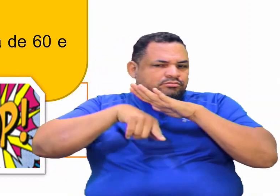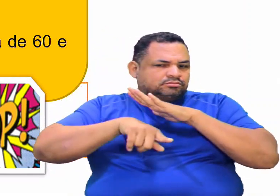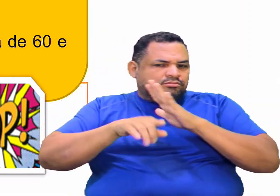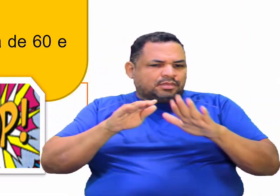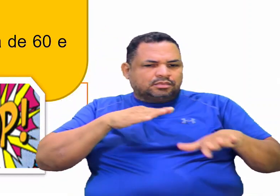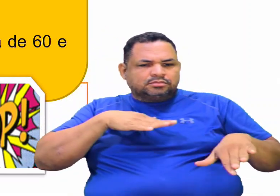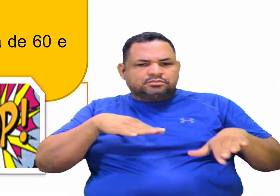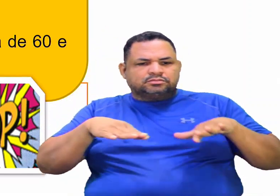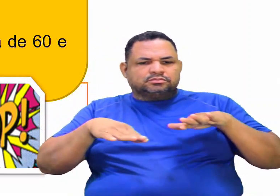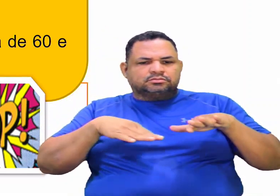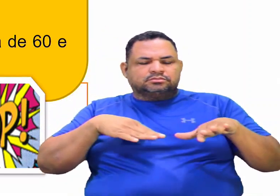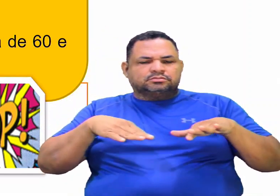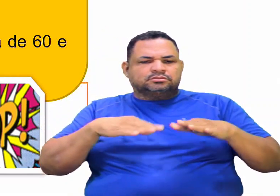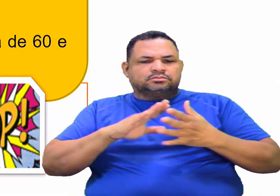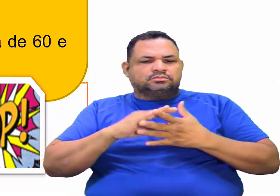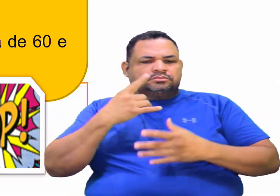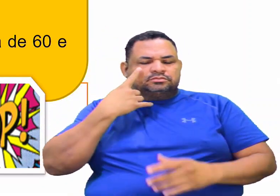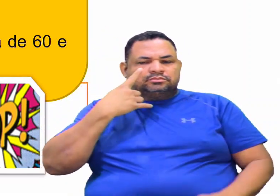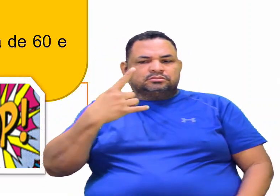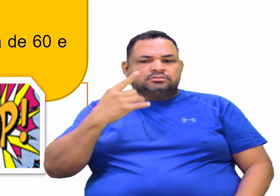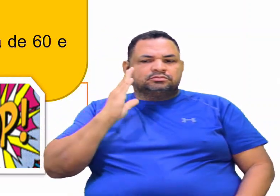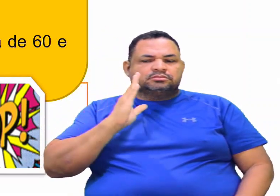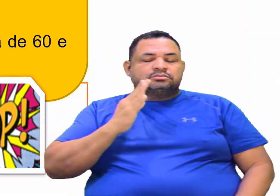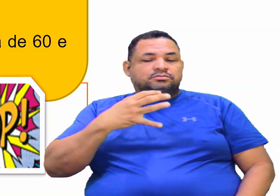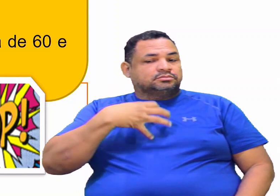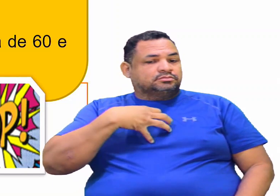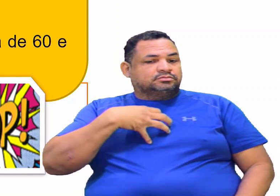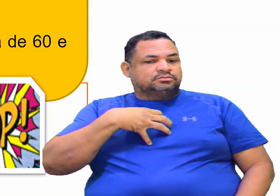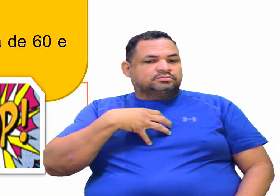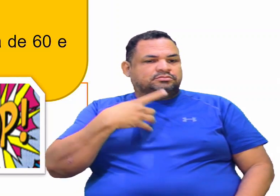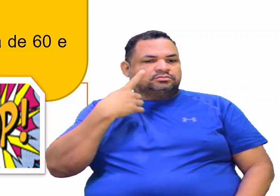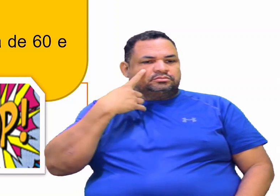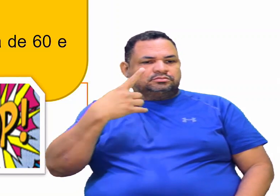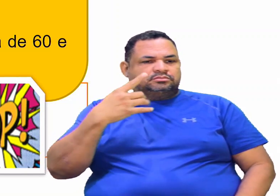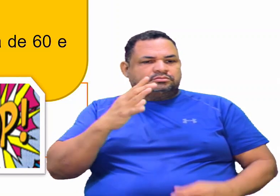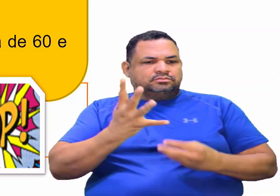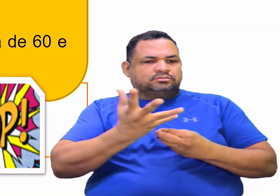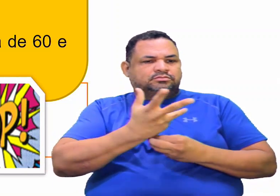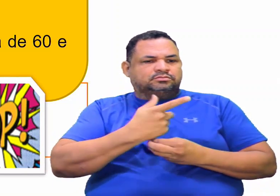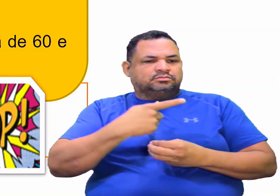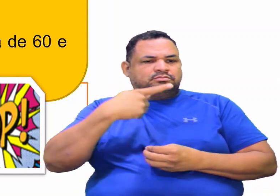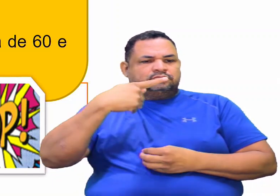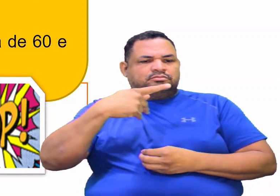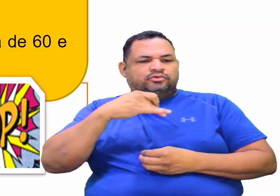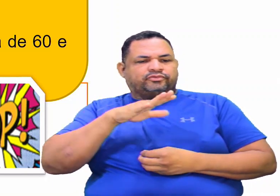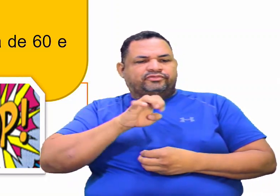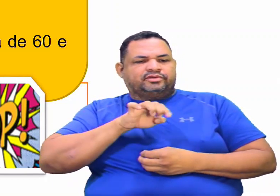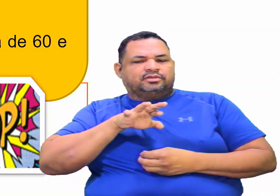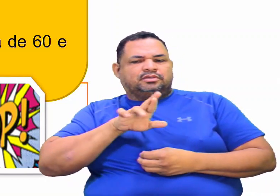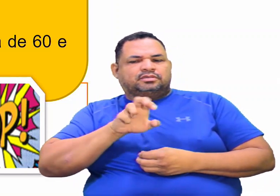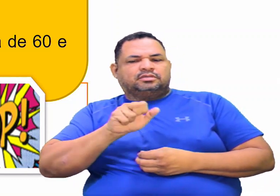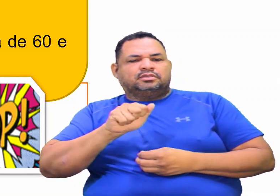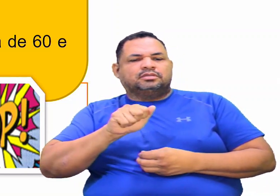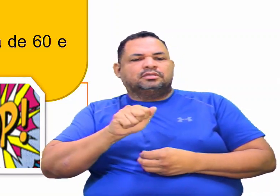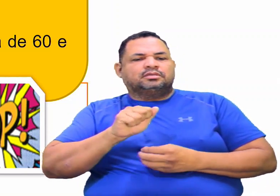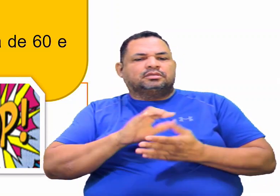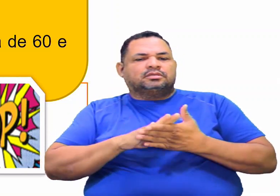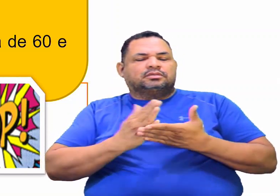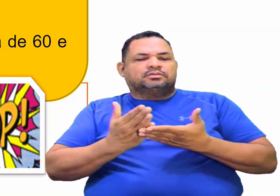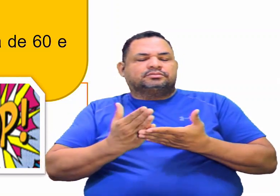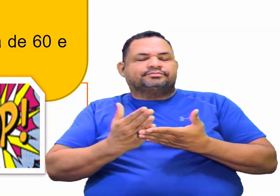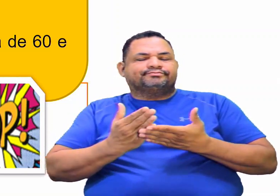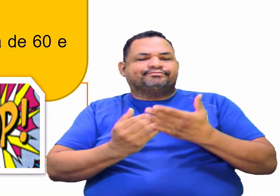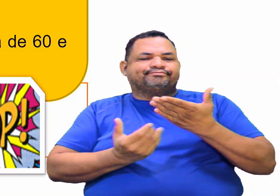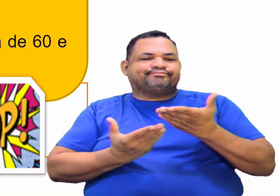de movimento. É só você olhar que você já sente. E aí vem a arte povera. A arte povera é